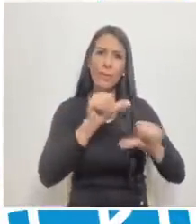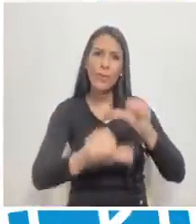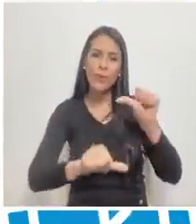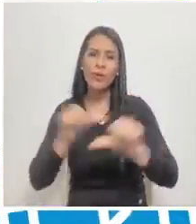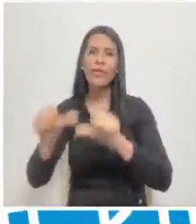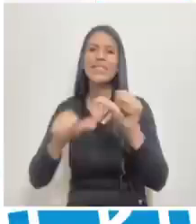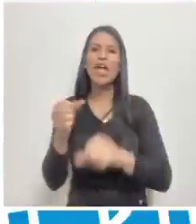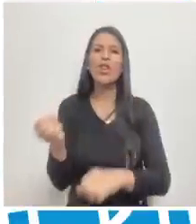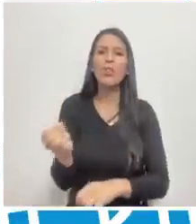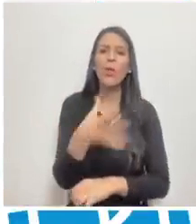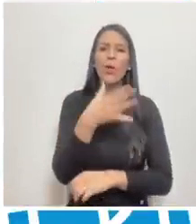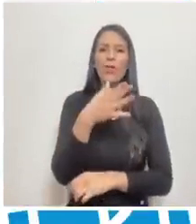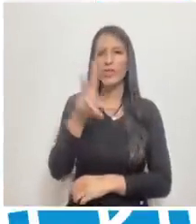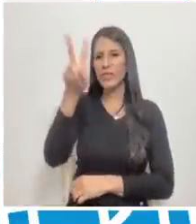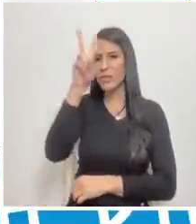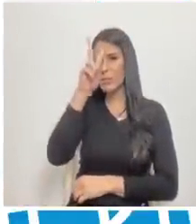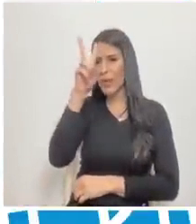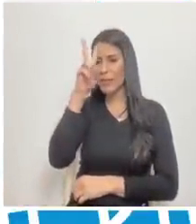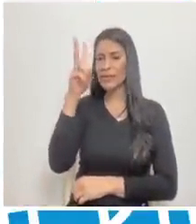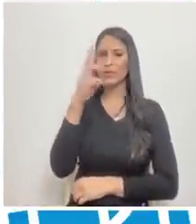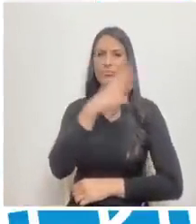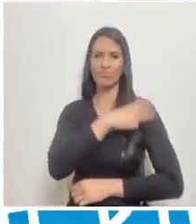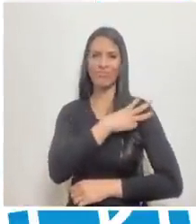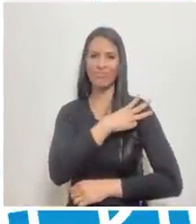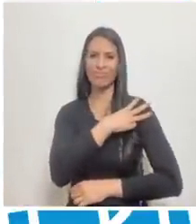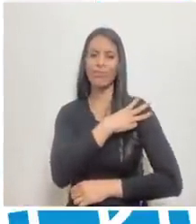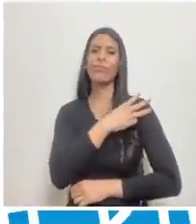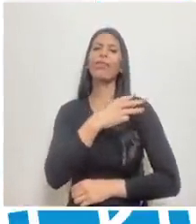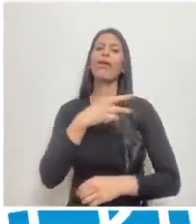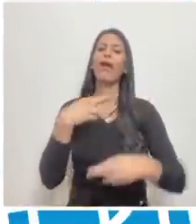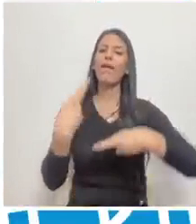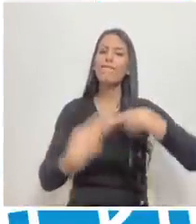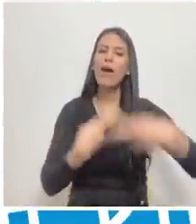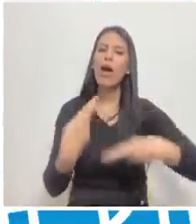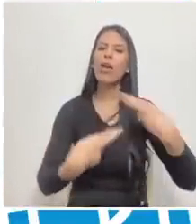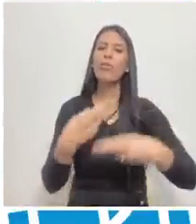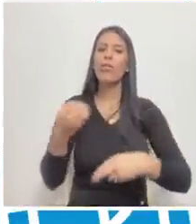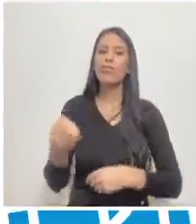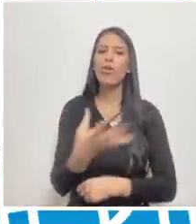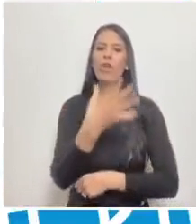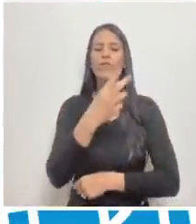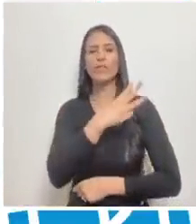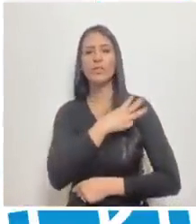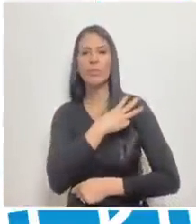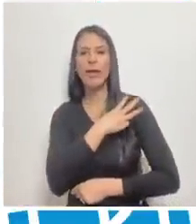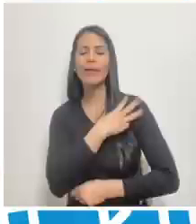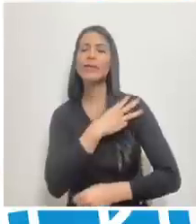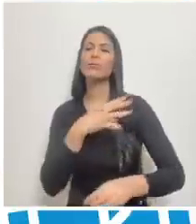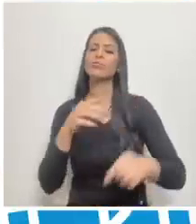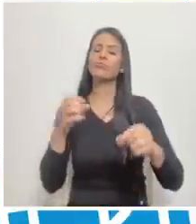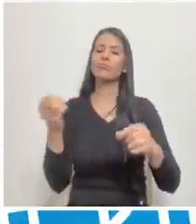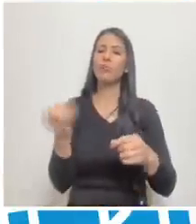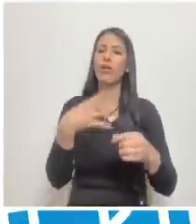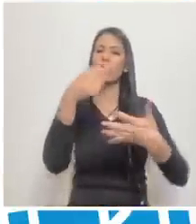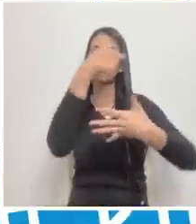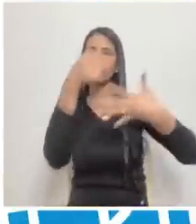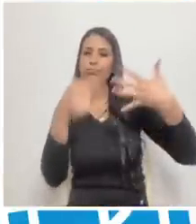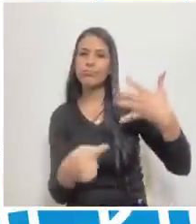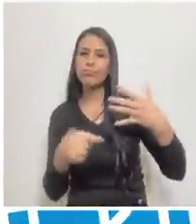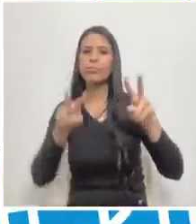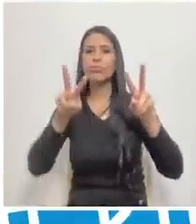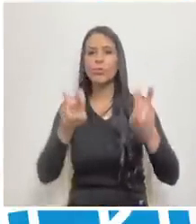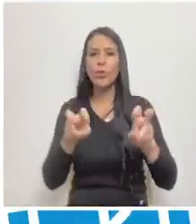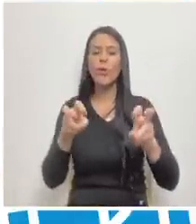médio, a reforma do novo ensino médio, as novas diretrizes do novo ensino médio, novas orientações para o